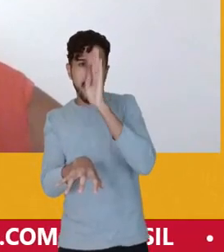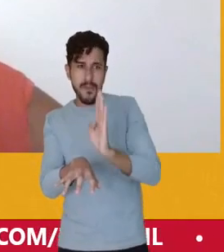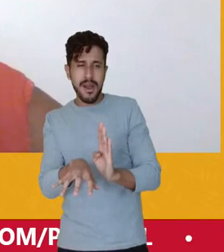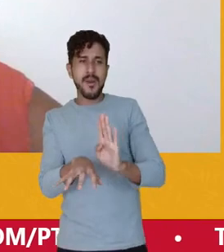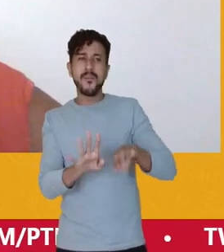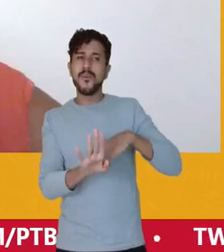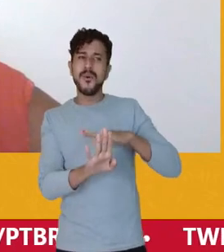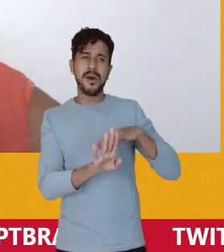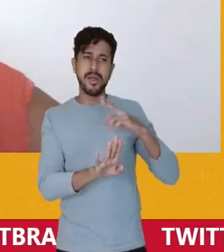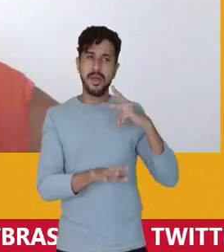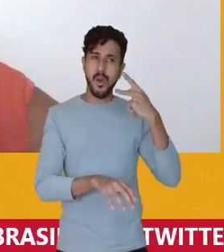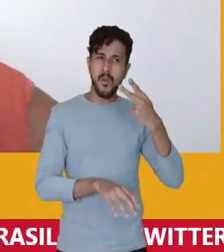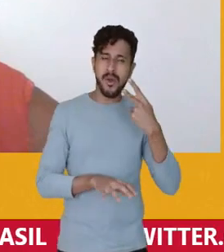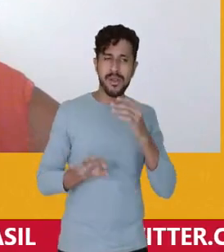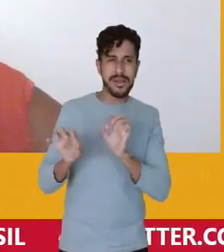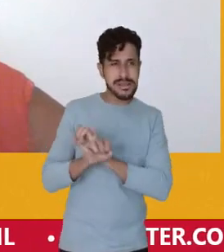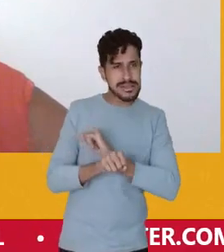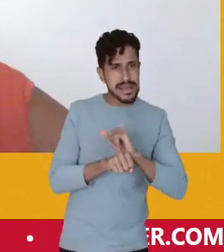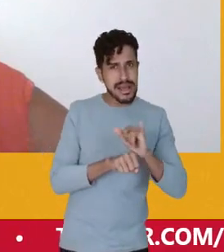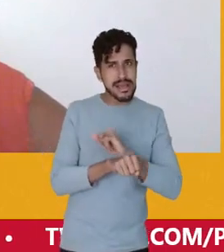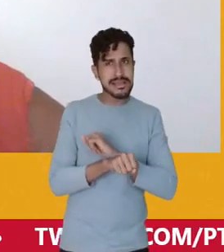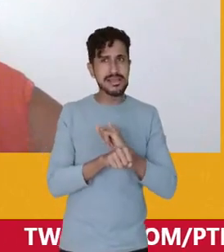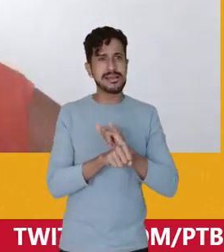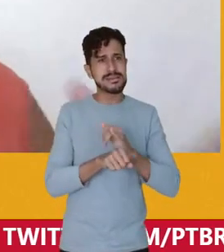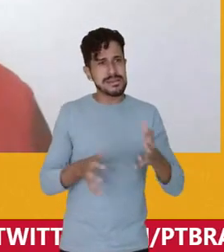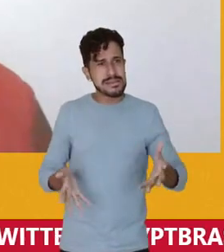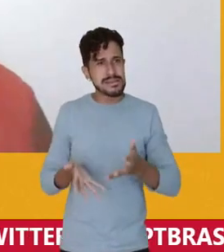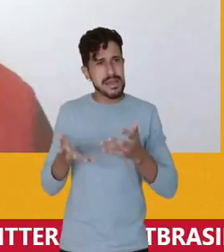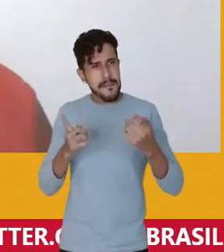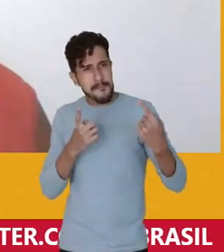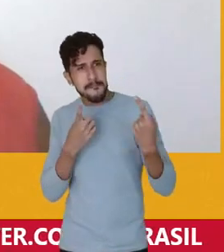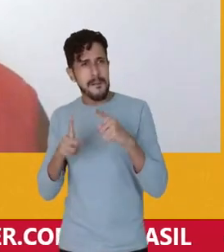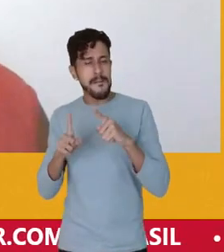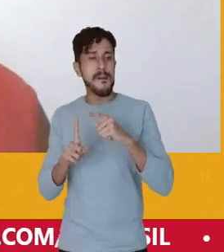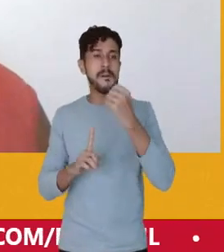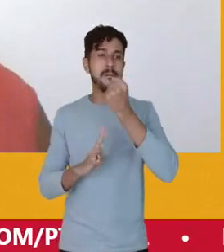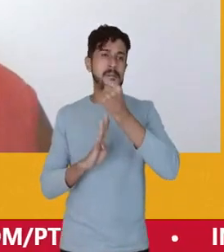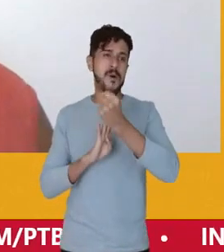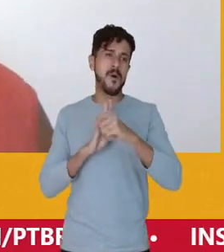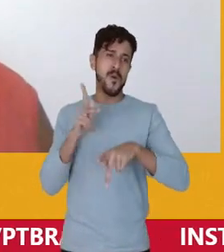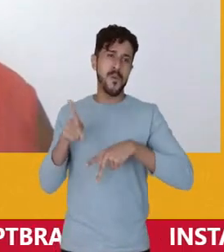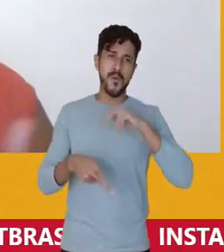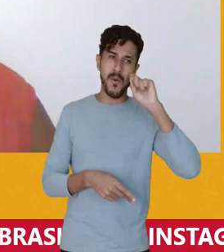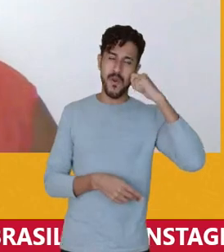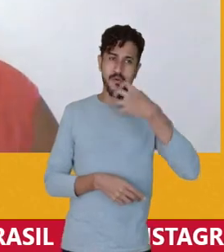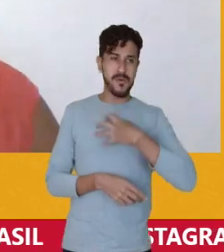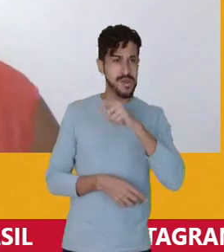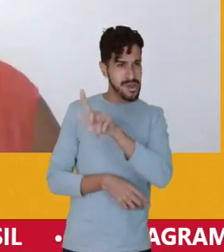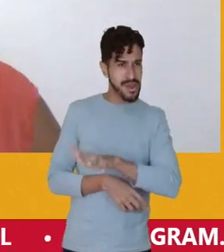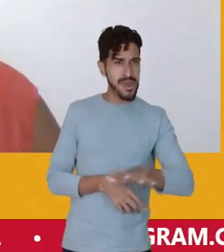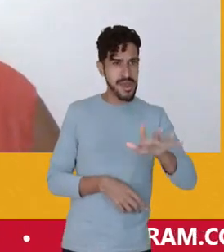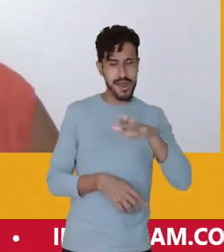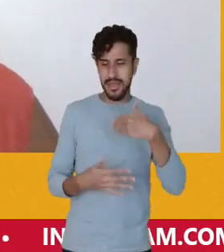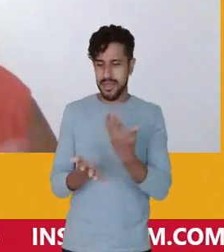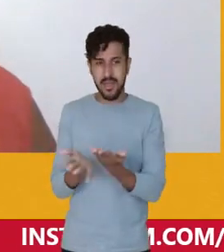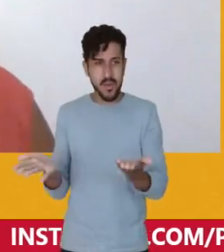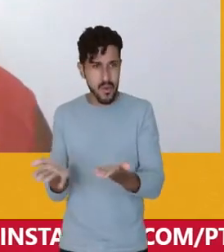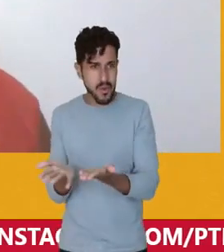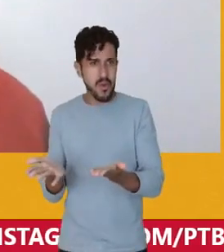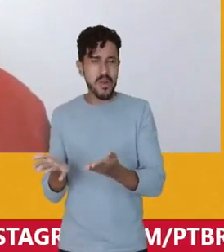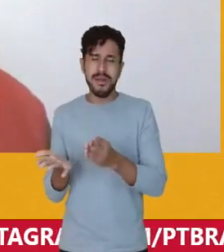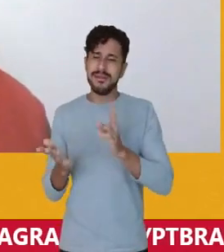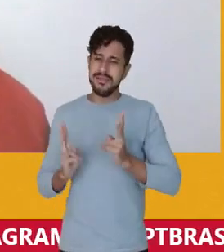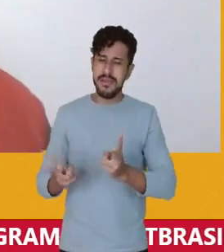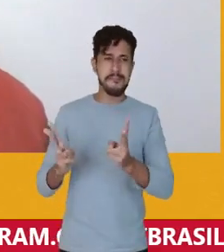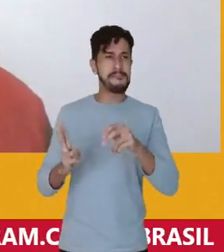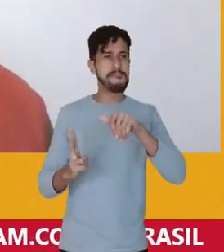seja, o brasileiro desde ele produz morte. E morte a população negra de uma forma geral, mas também especificamente cada